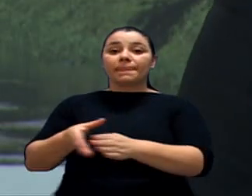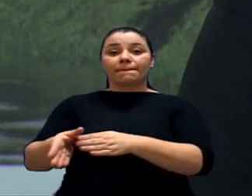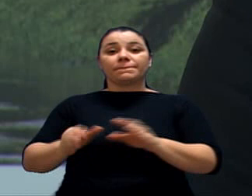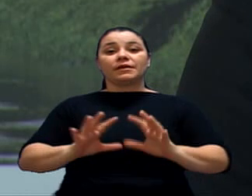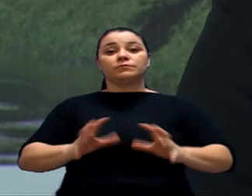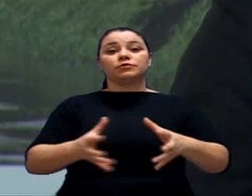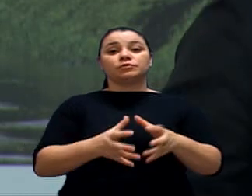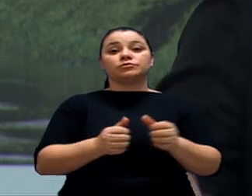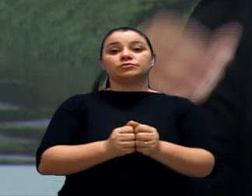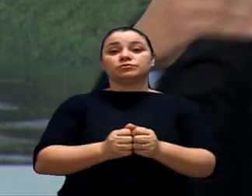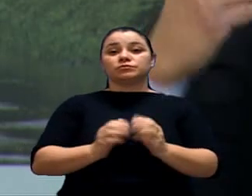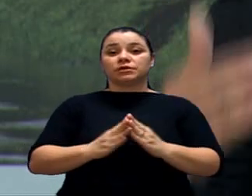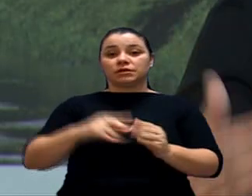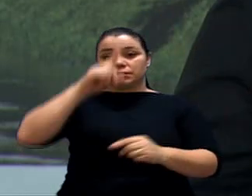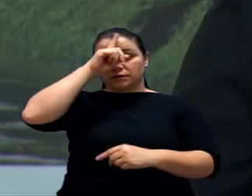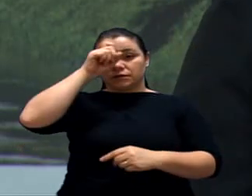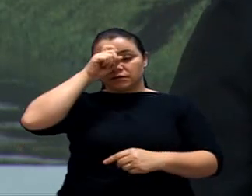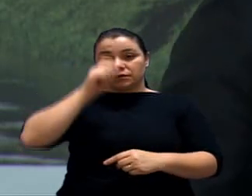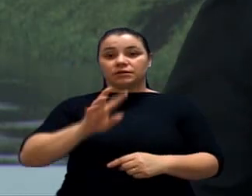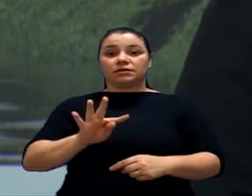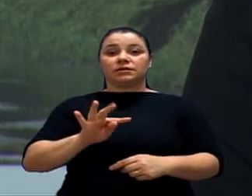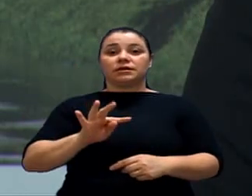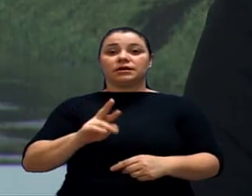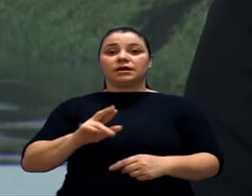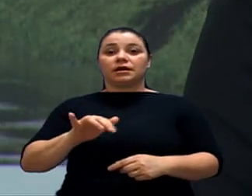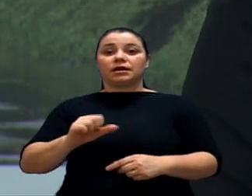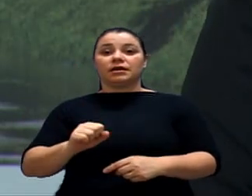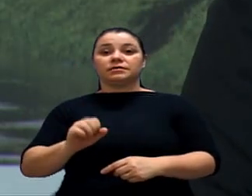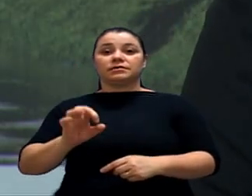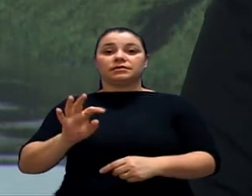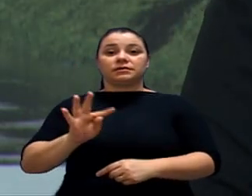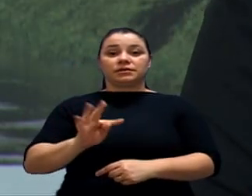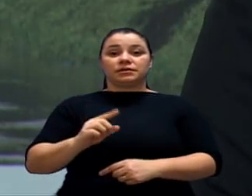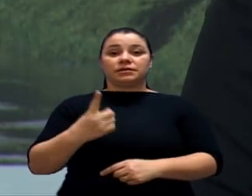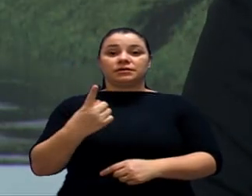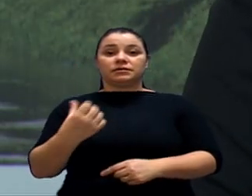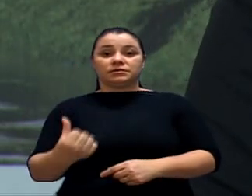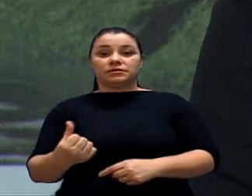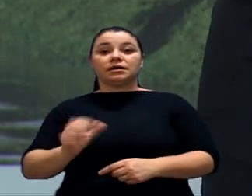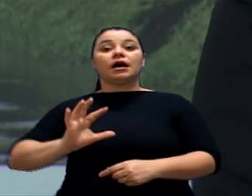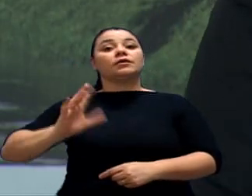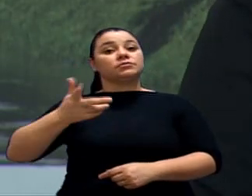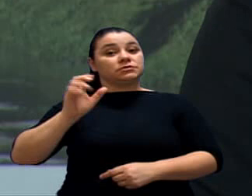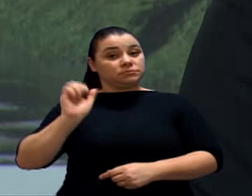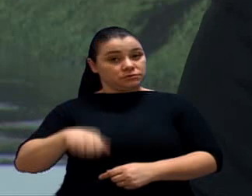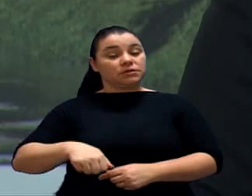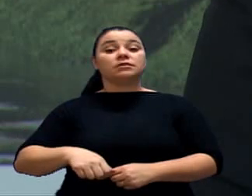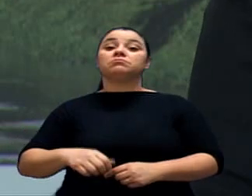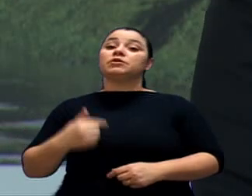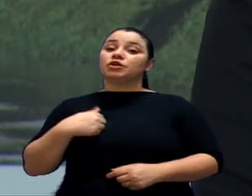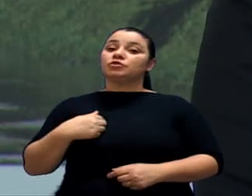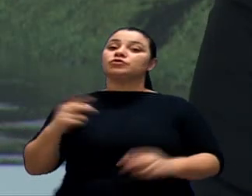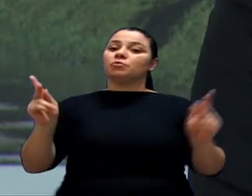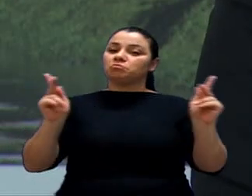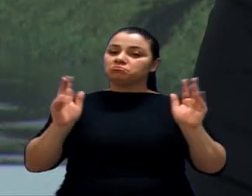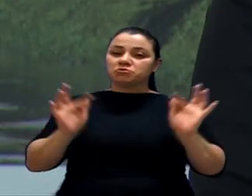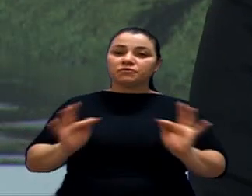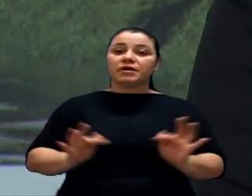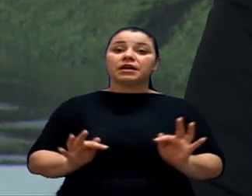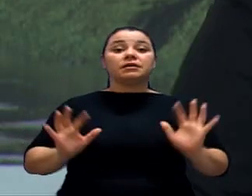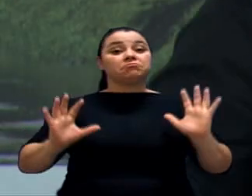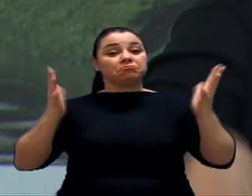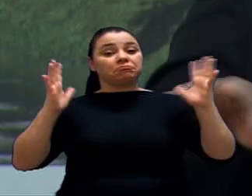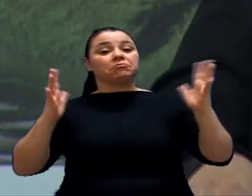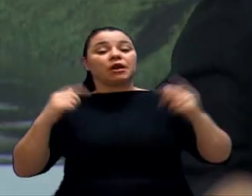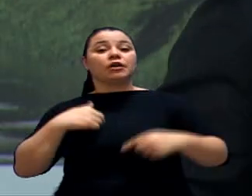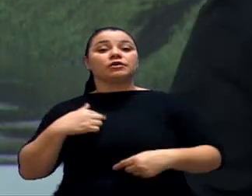do conjunto hospitalar ali do DRS-16. Então, aconteceu e está acontecendo. Estou comemorando hoje esse fato que